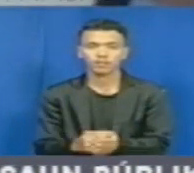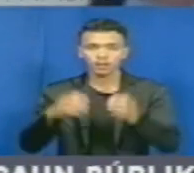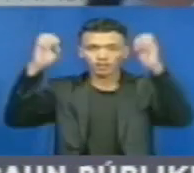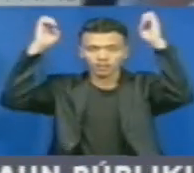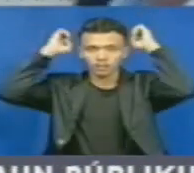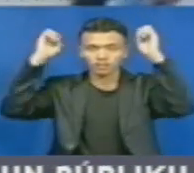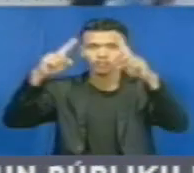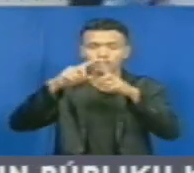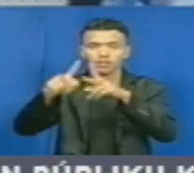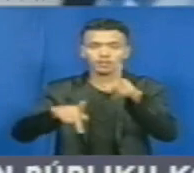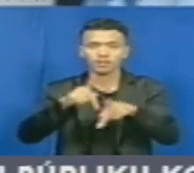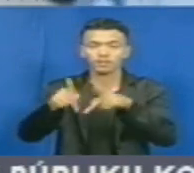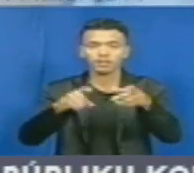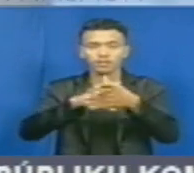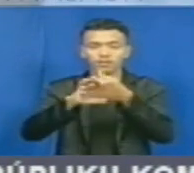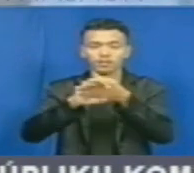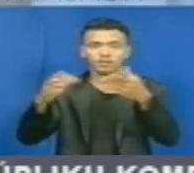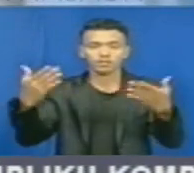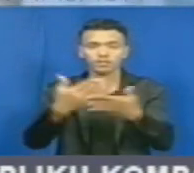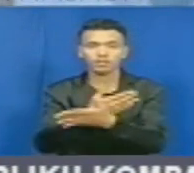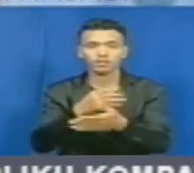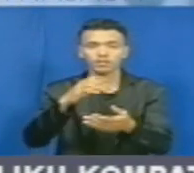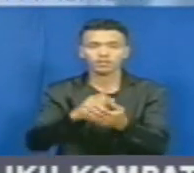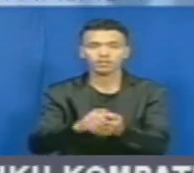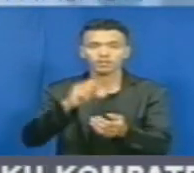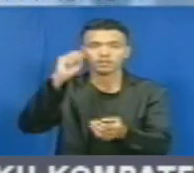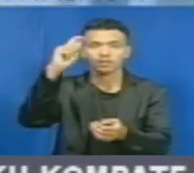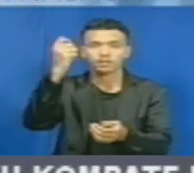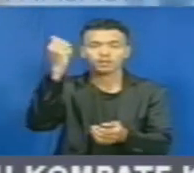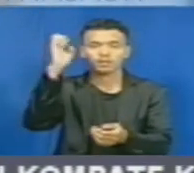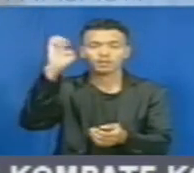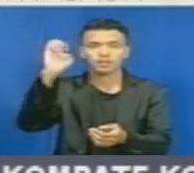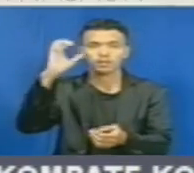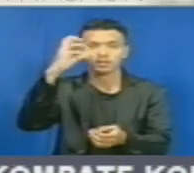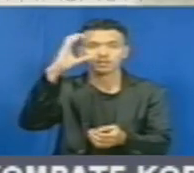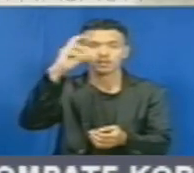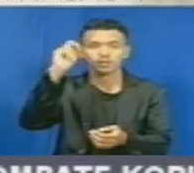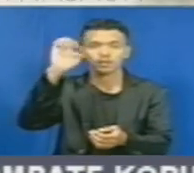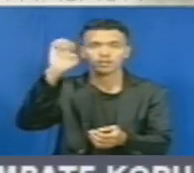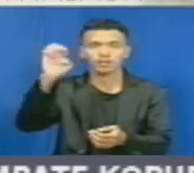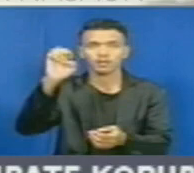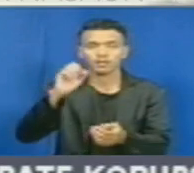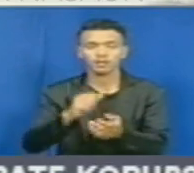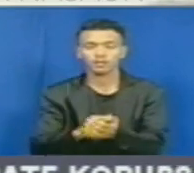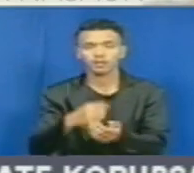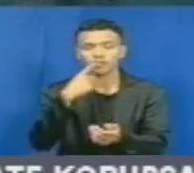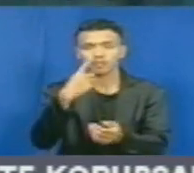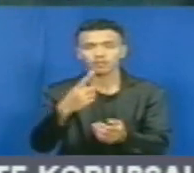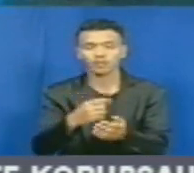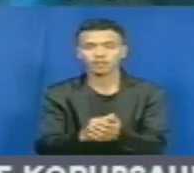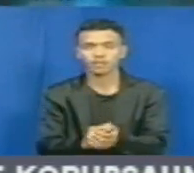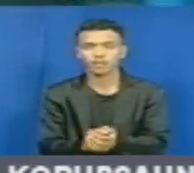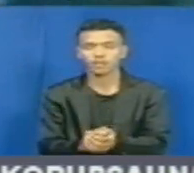para eleitores FON e Suco Bekele e Tauro, comissário e Comissão Nacional de Eleições CNE, Odete Maria Belo, nota cata que a